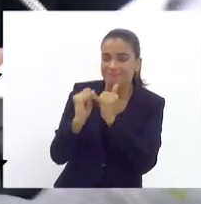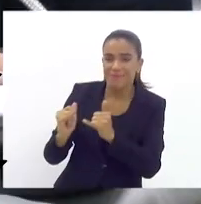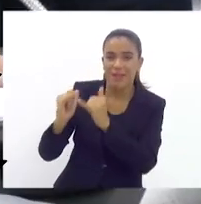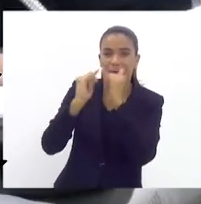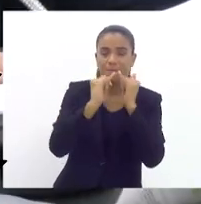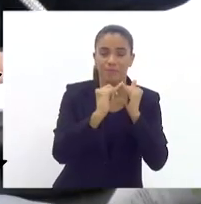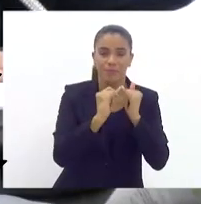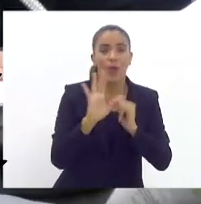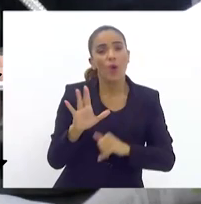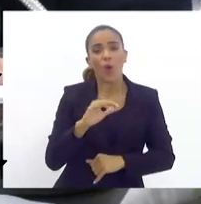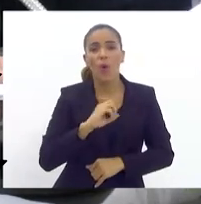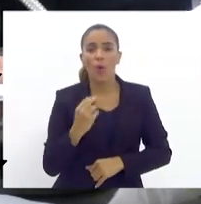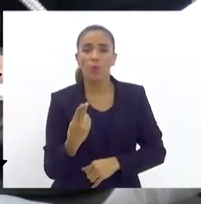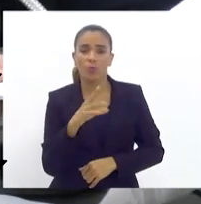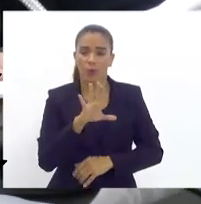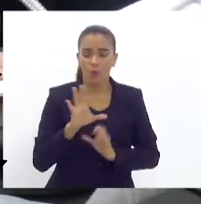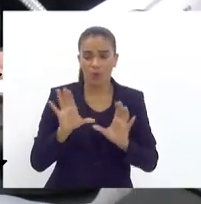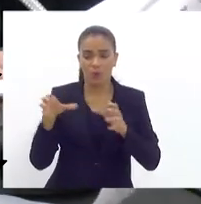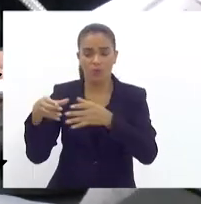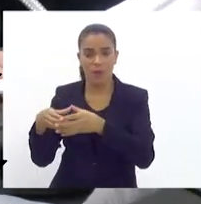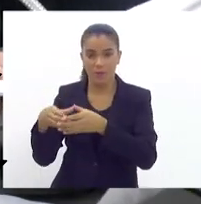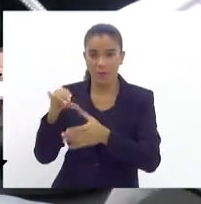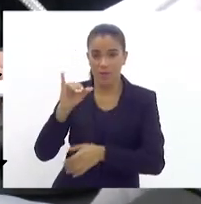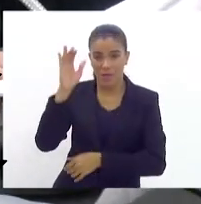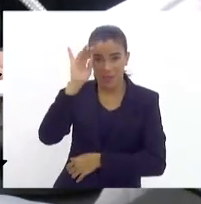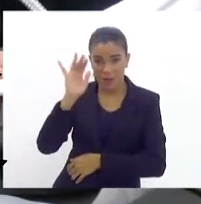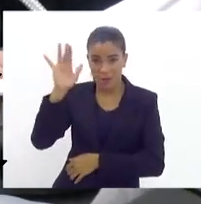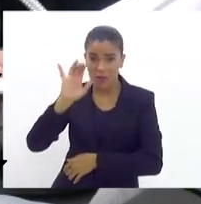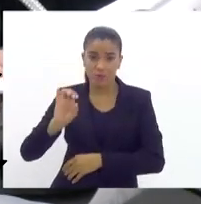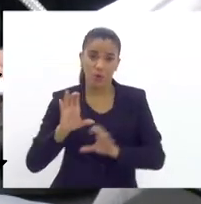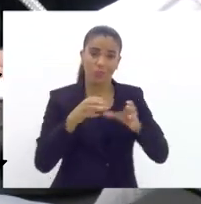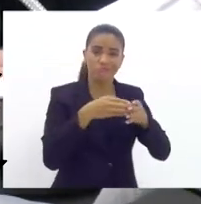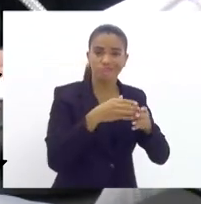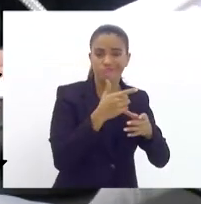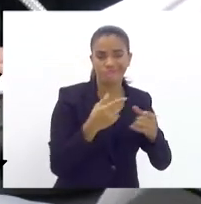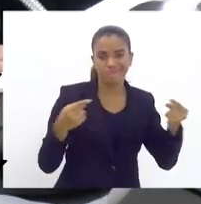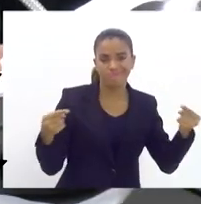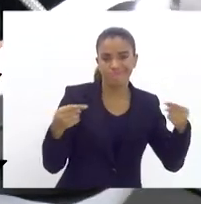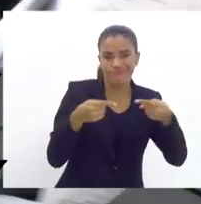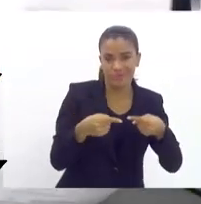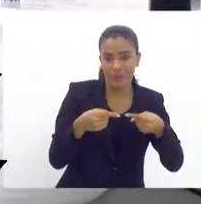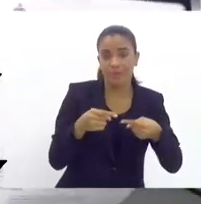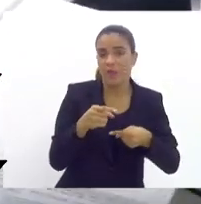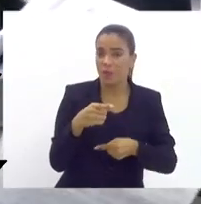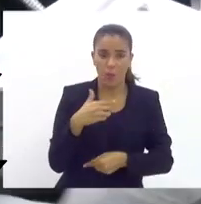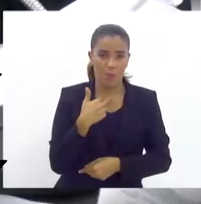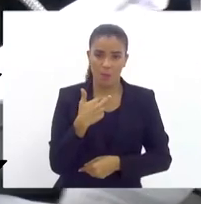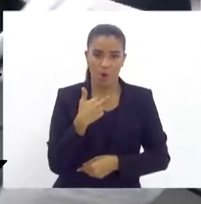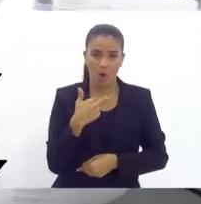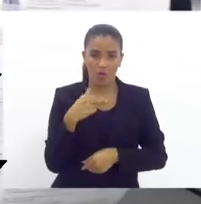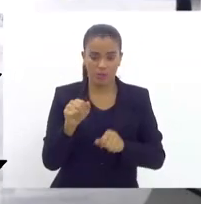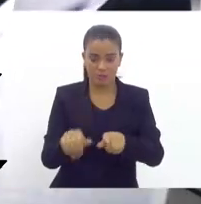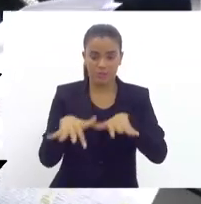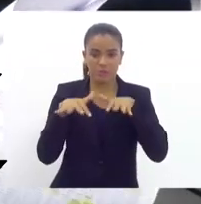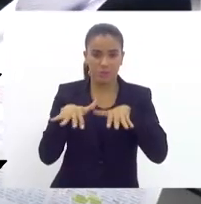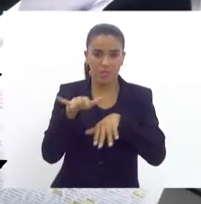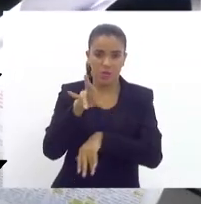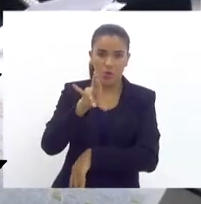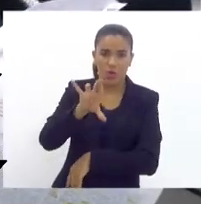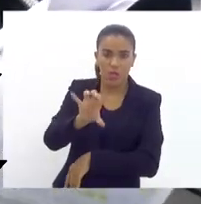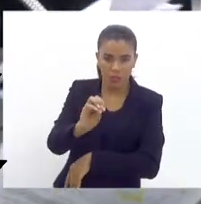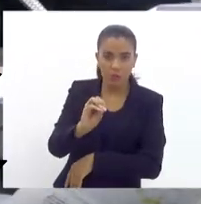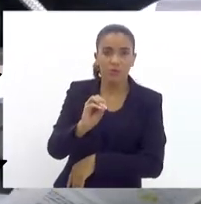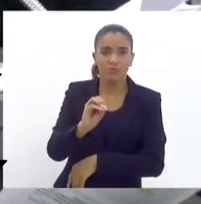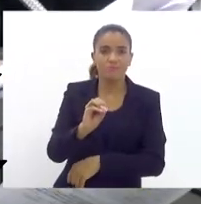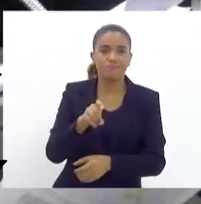ideológico ou outro, o estado do Rio de Janeiro não pode, o parlamento fluminense não pode sair da discussão, sair de cena da discussão,